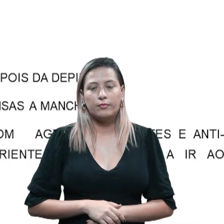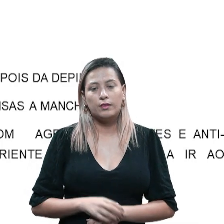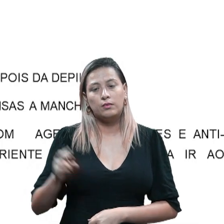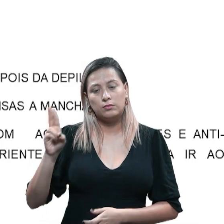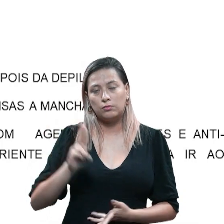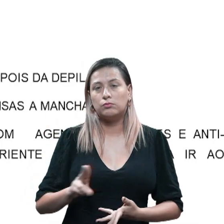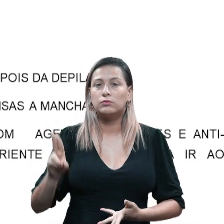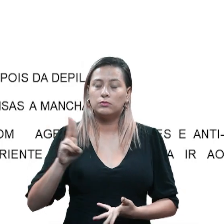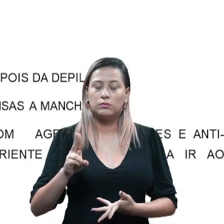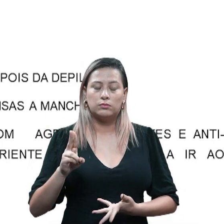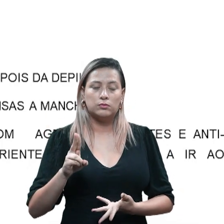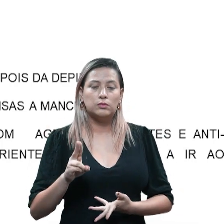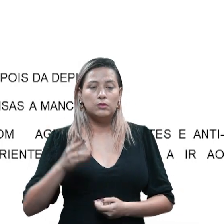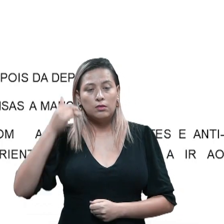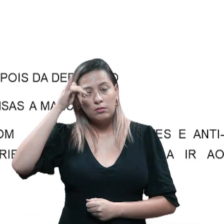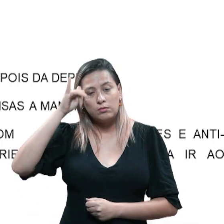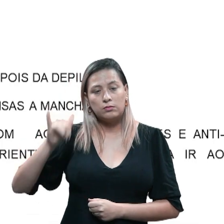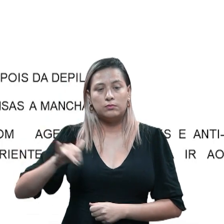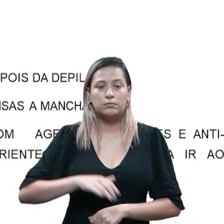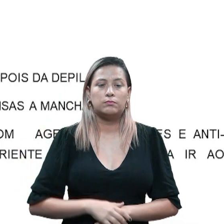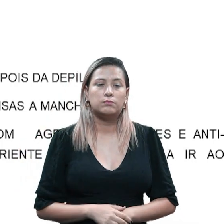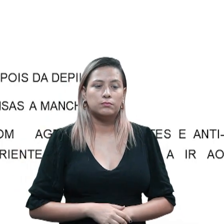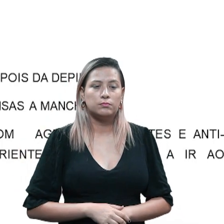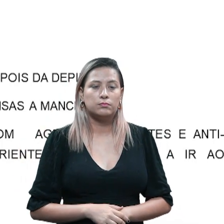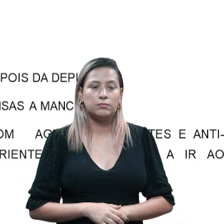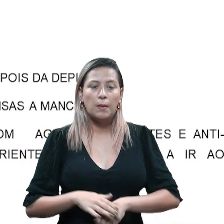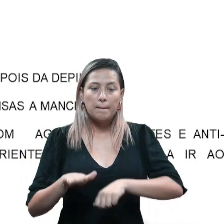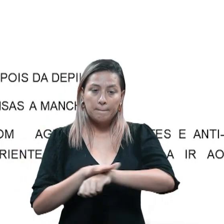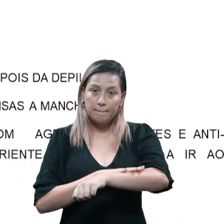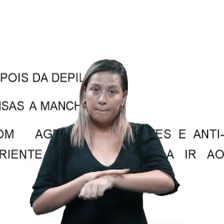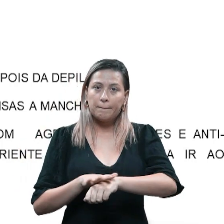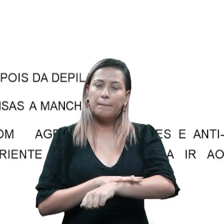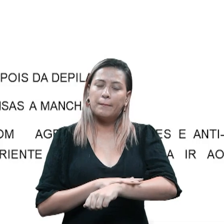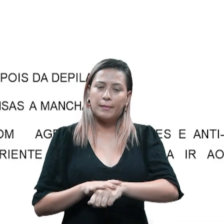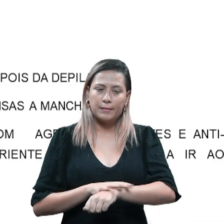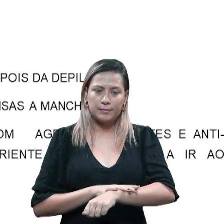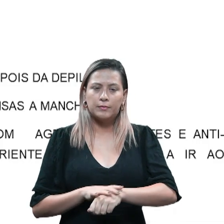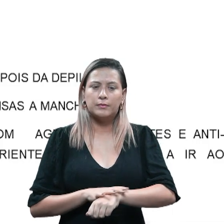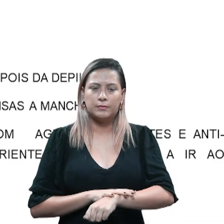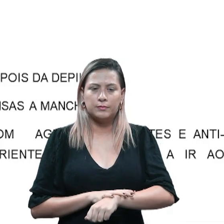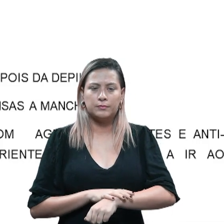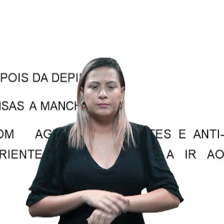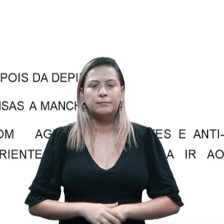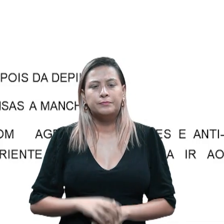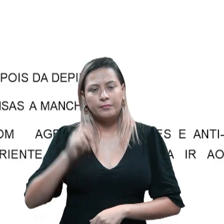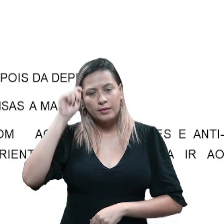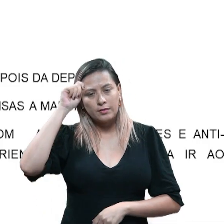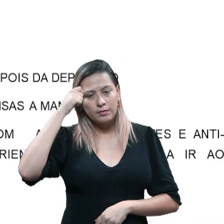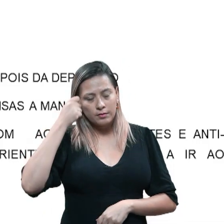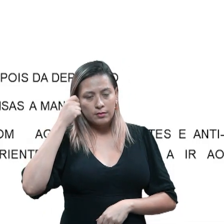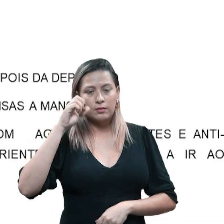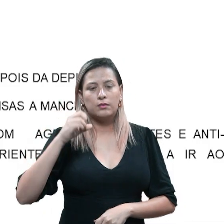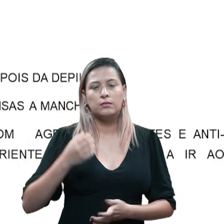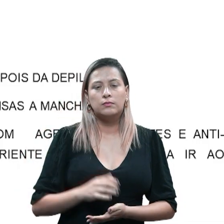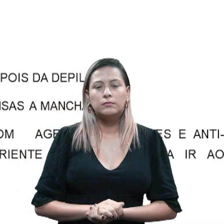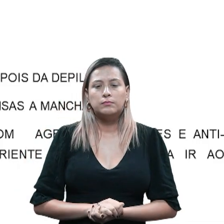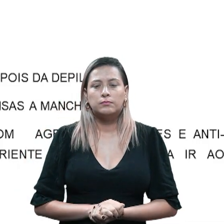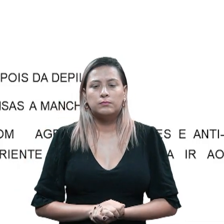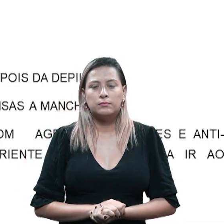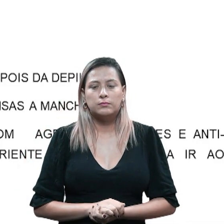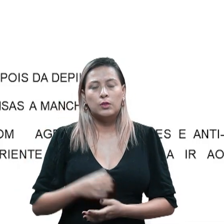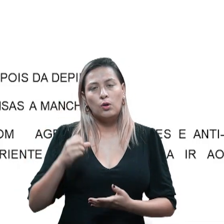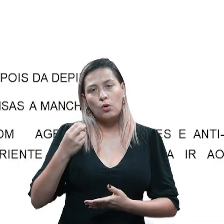mais morenas e bronzeadas tendem a ser mais propensas a manchas. Se aparecer coceira, ardência